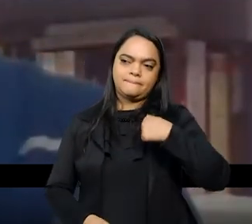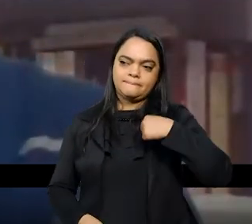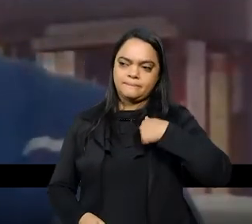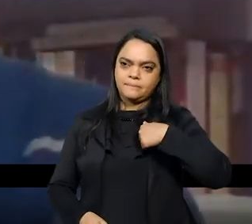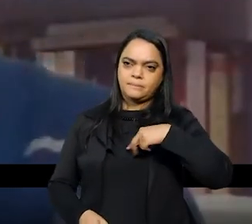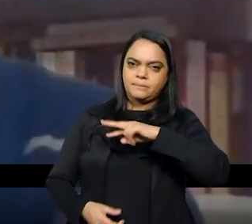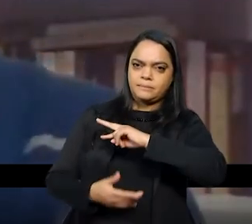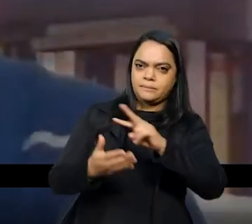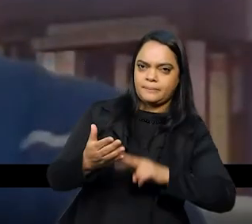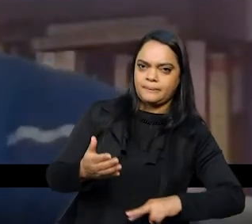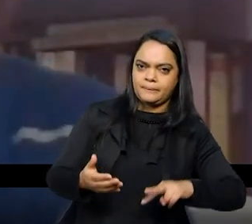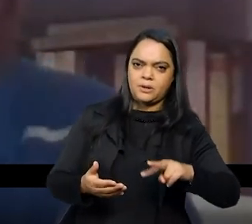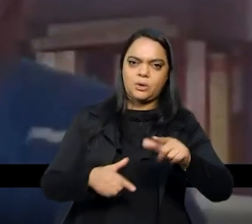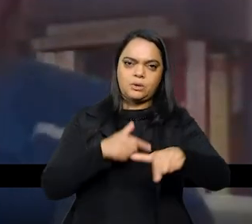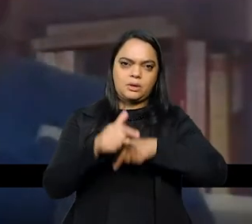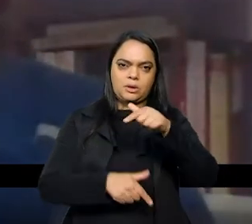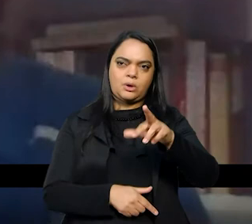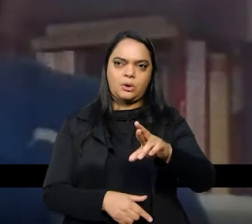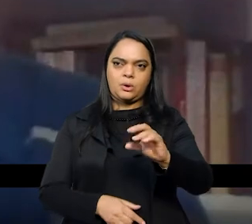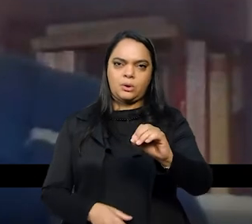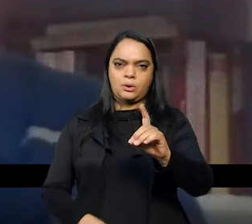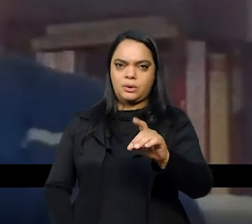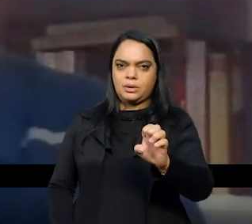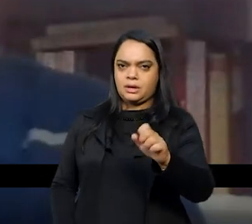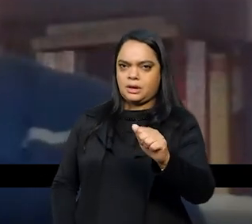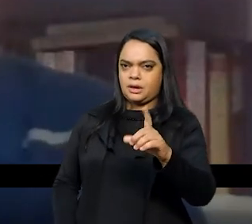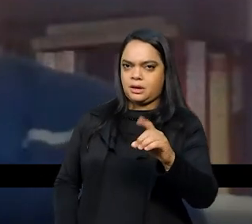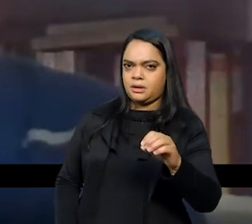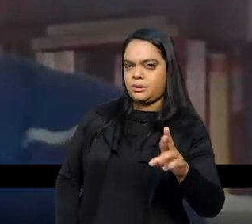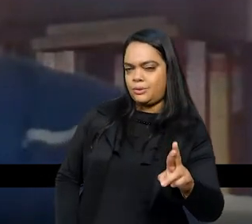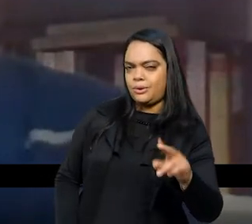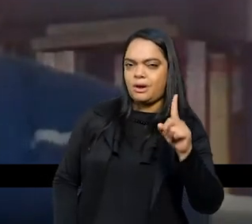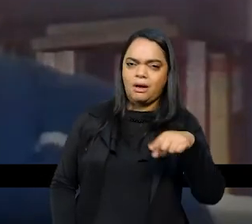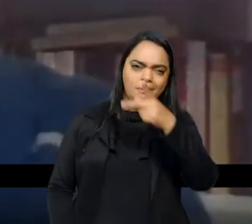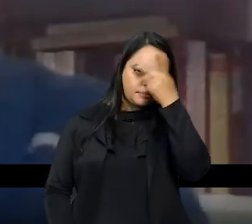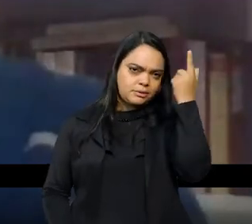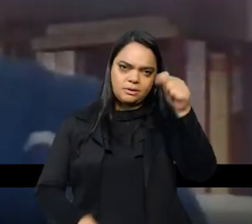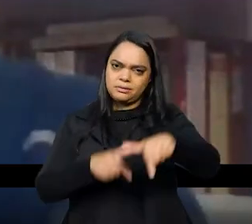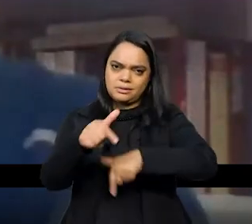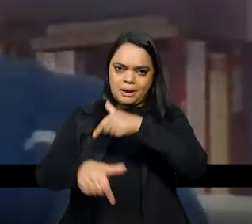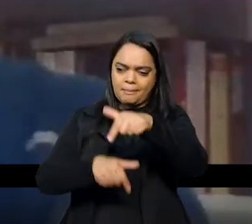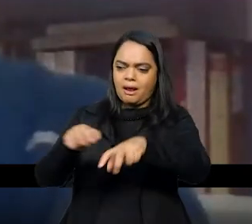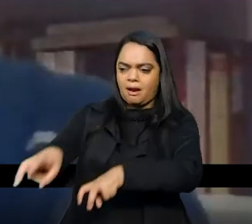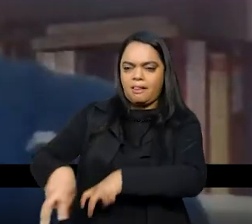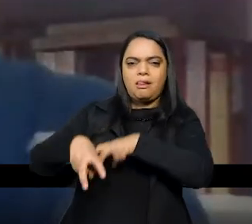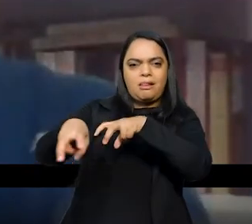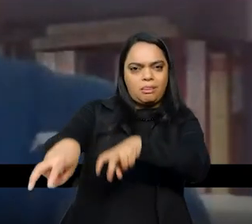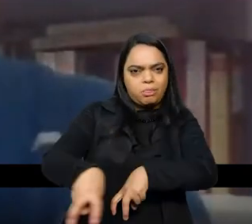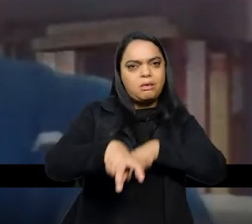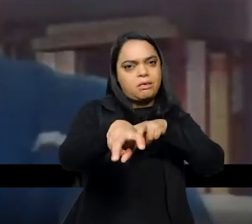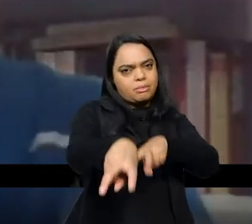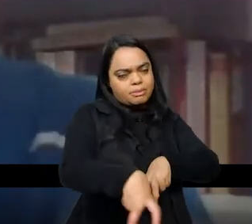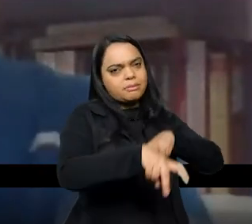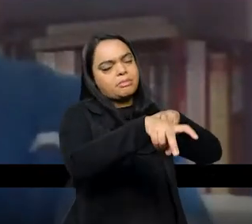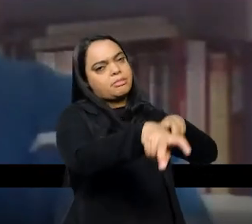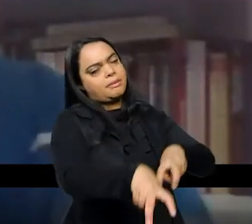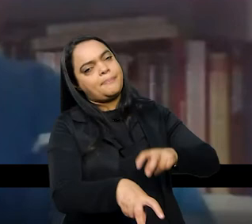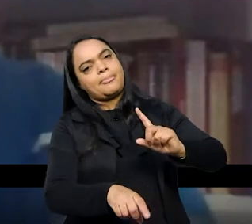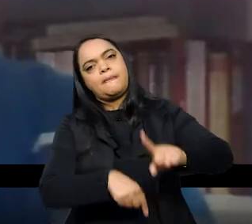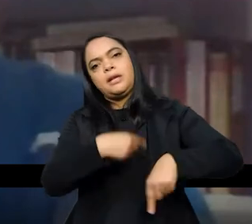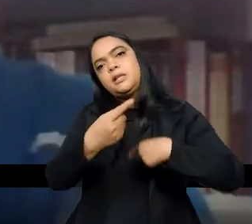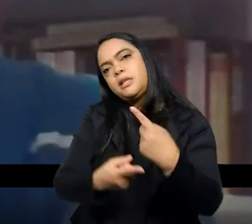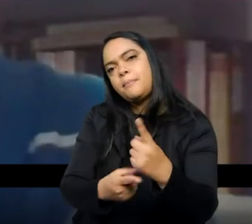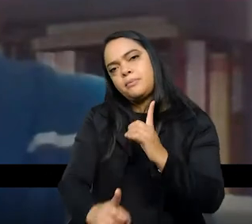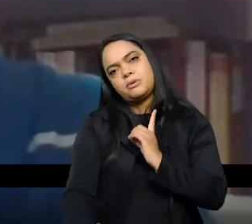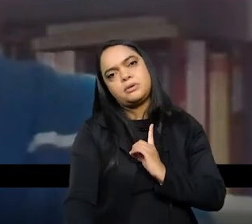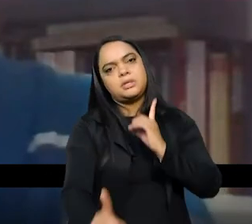né? Aqueles que eram camponeses, né? Trabalhadores rurais, né? E que depois eu encontrei uma palavrinha